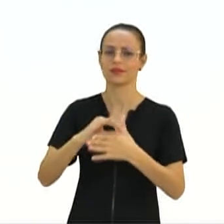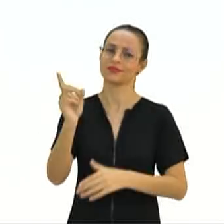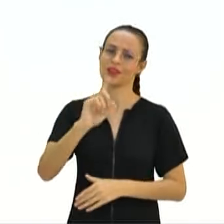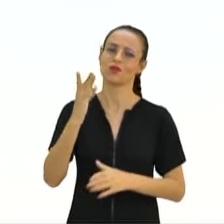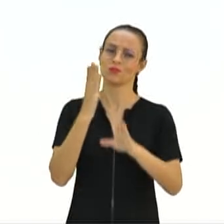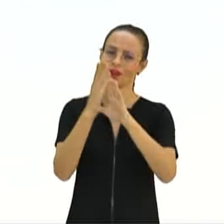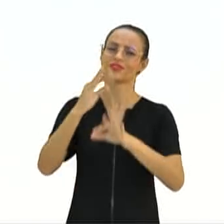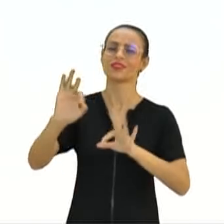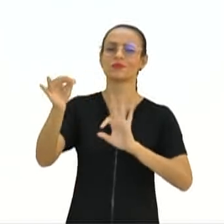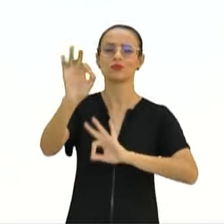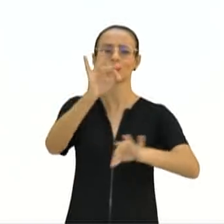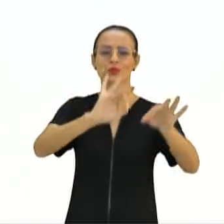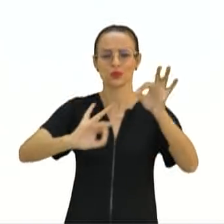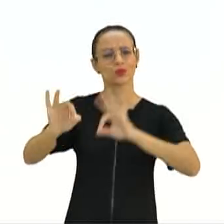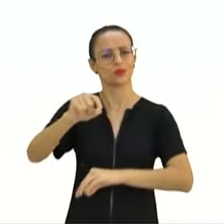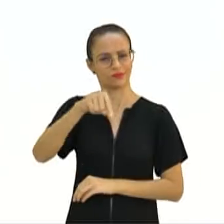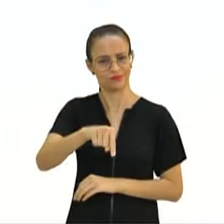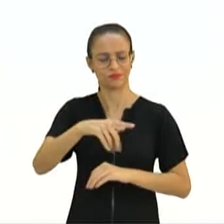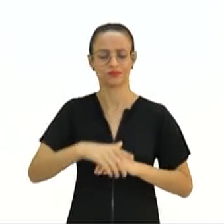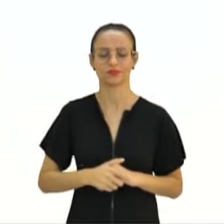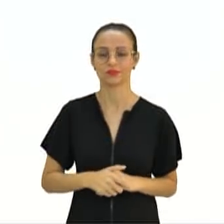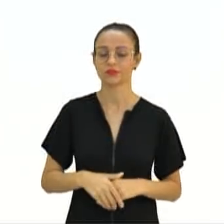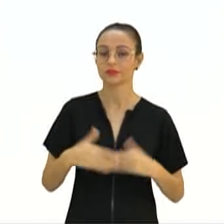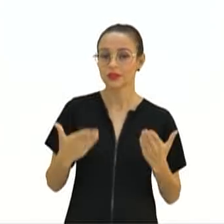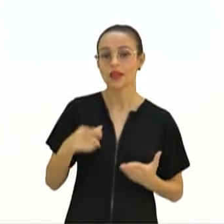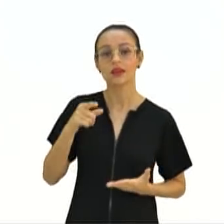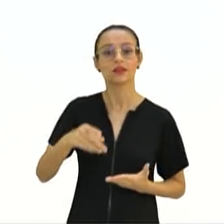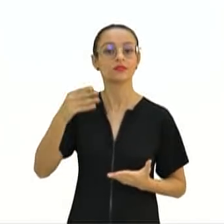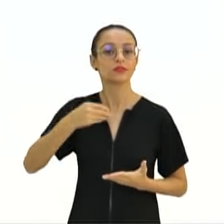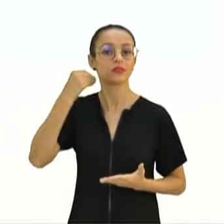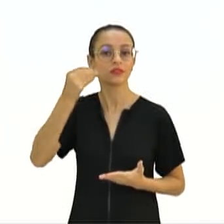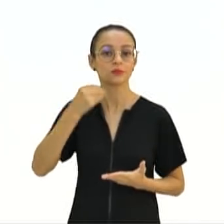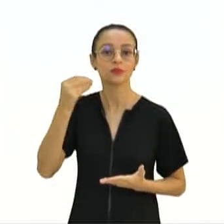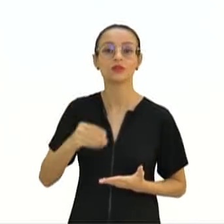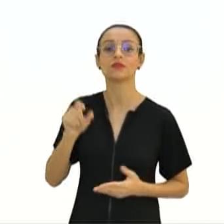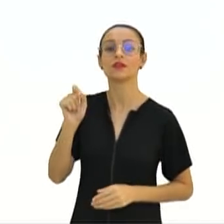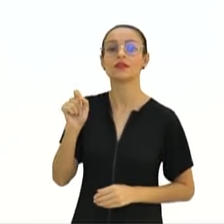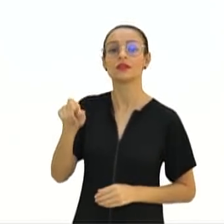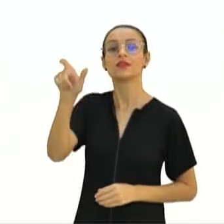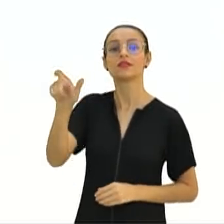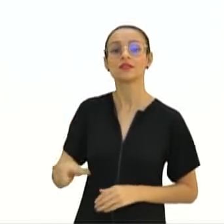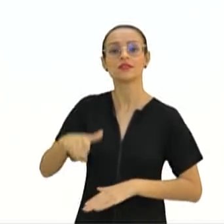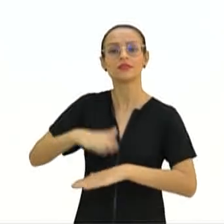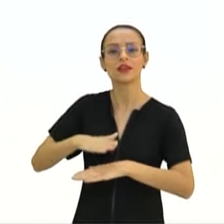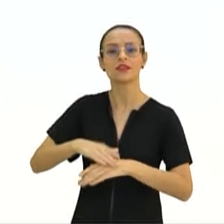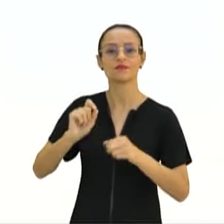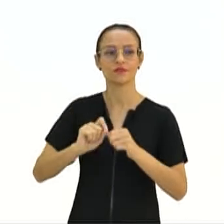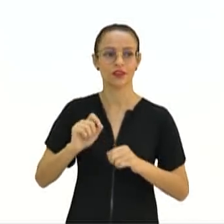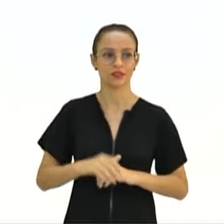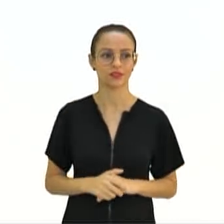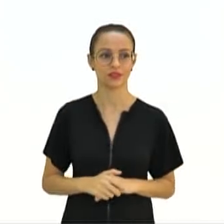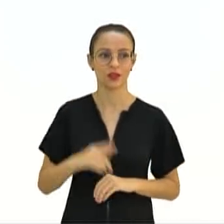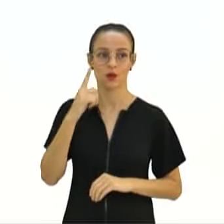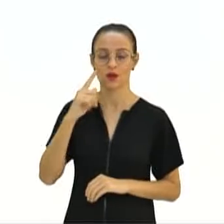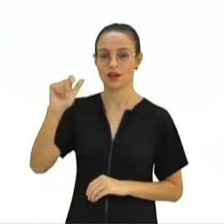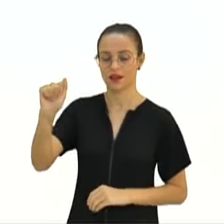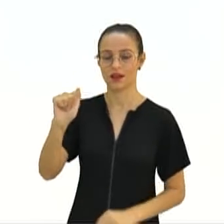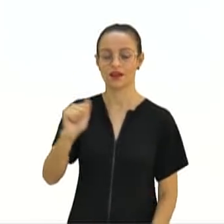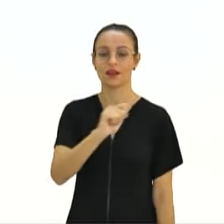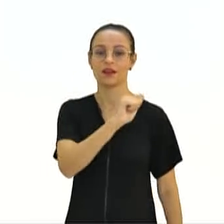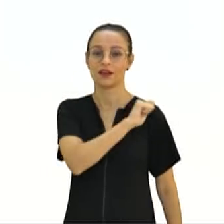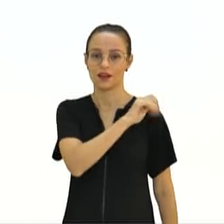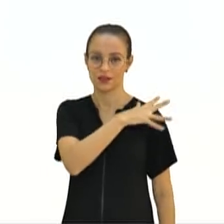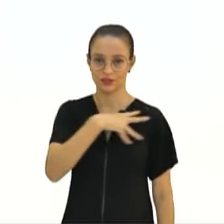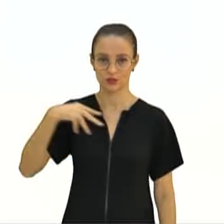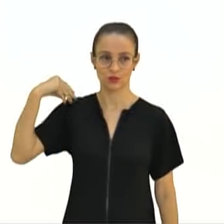que visitaram o material descoberto. Esse experimento foi realizado por, letra A, Aristóteles,